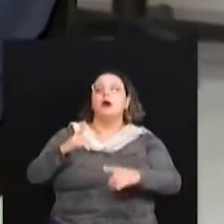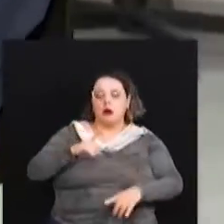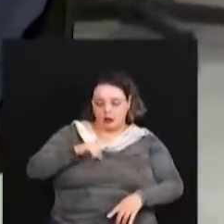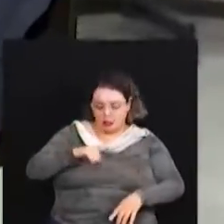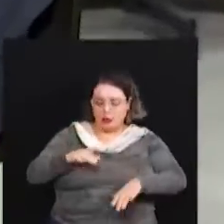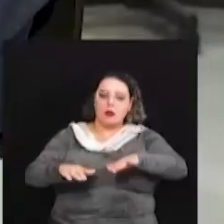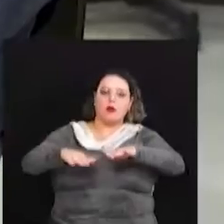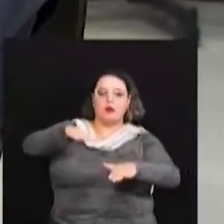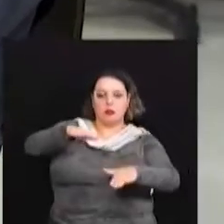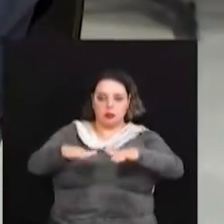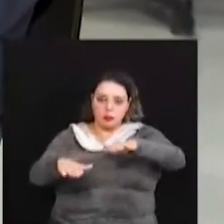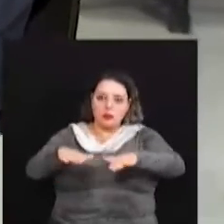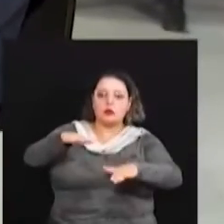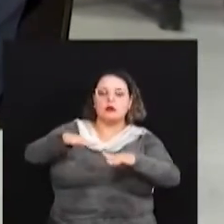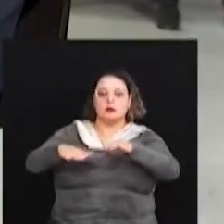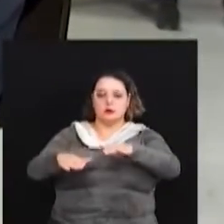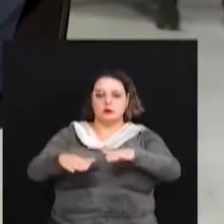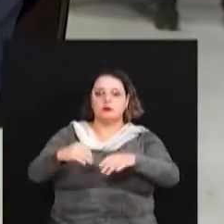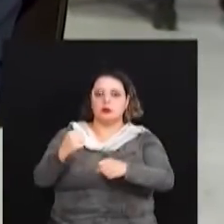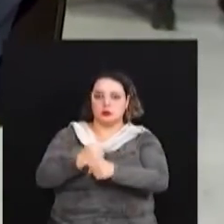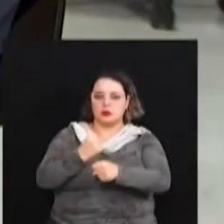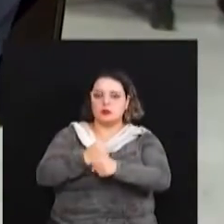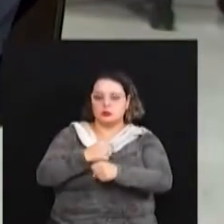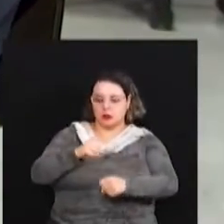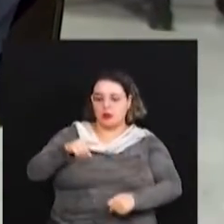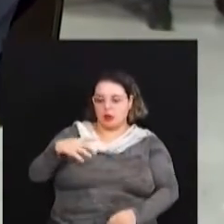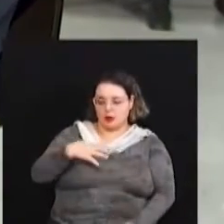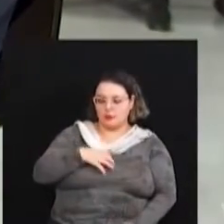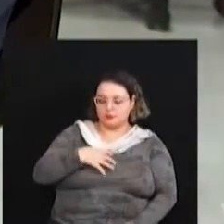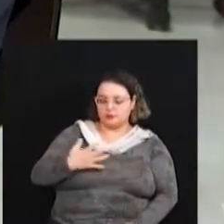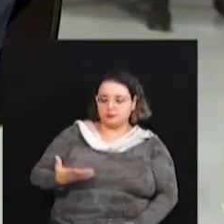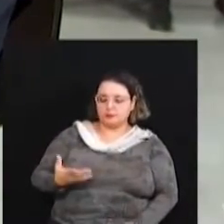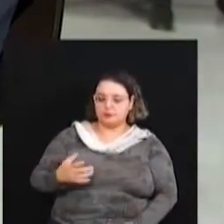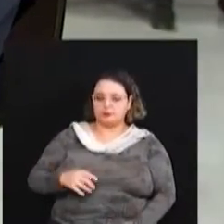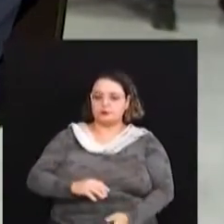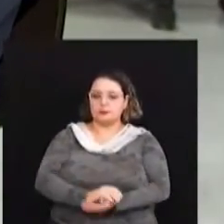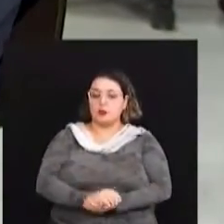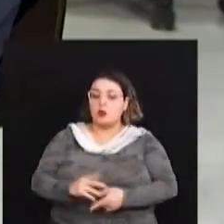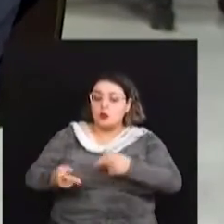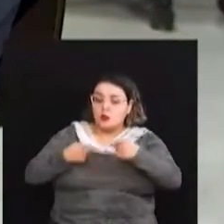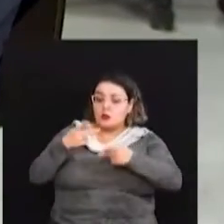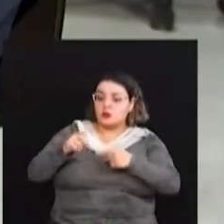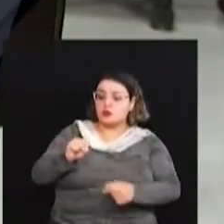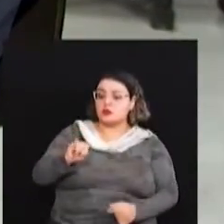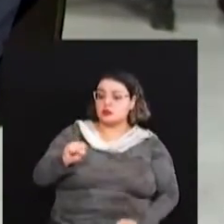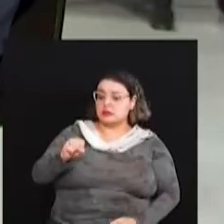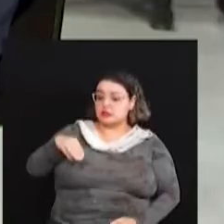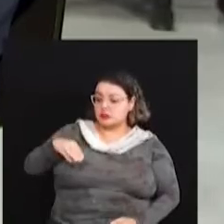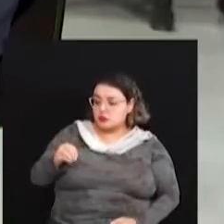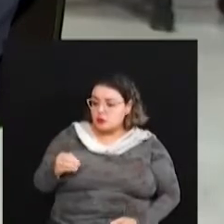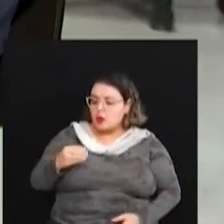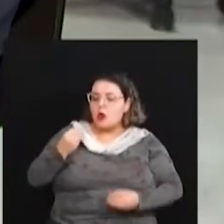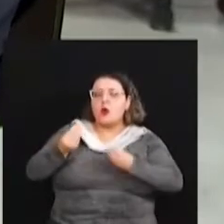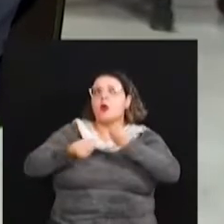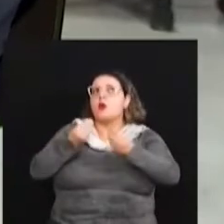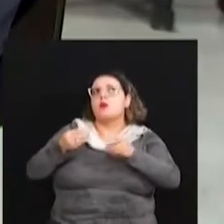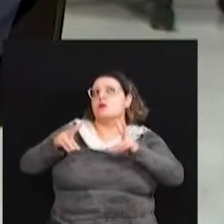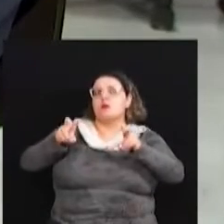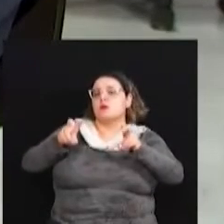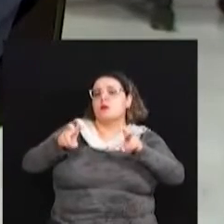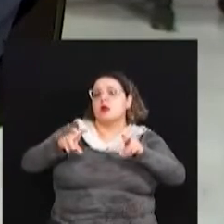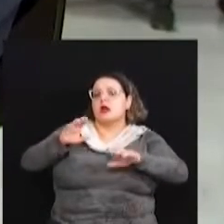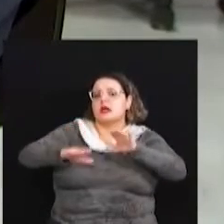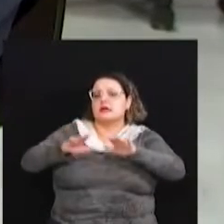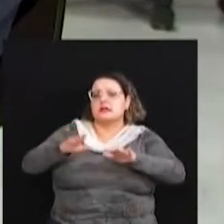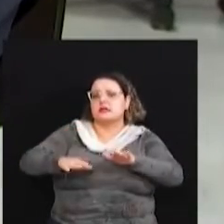é a movimentação pendular, né, da construção. Professor, o senhor comentou do sismo, né? Vamos retomar aqui uma expressão que